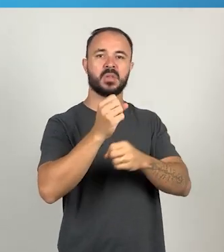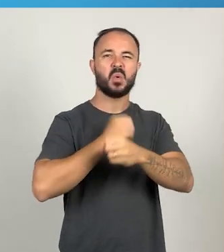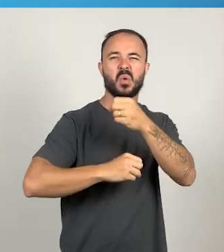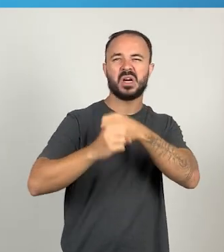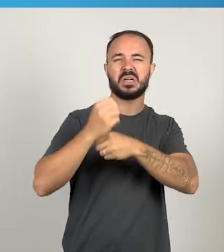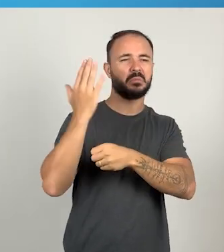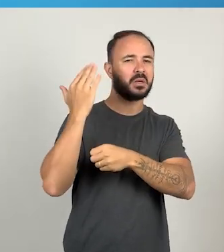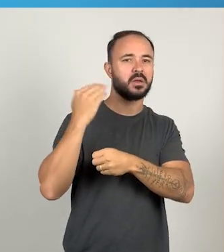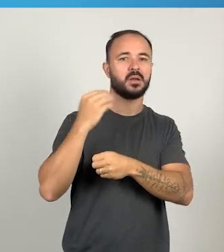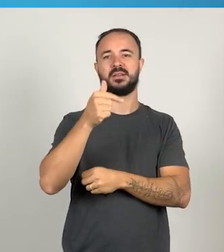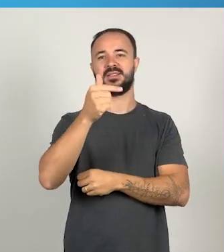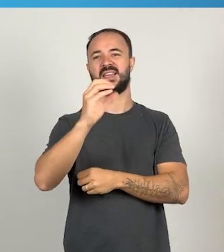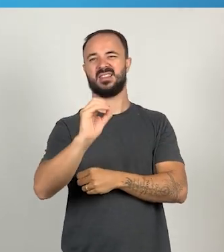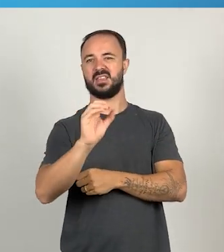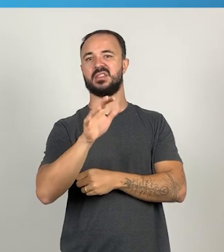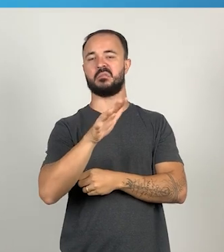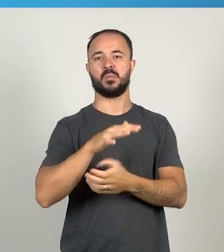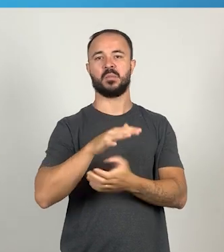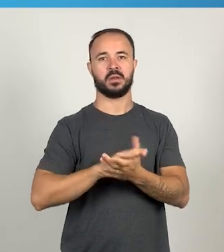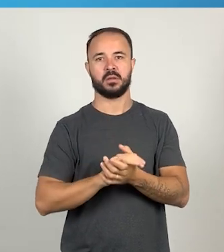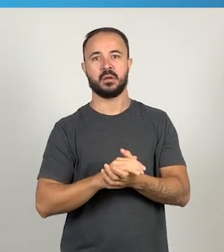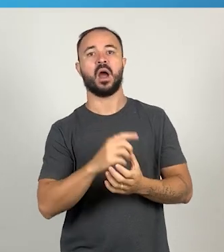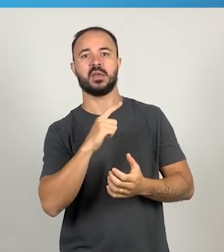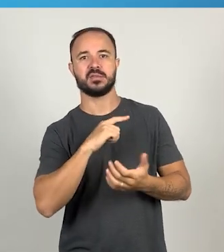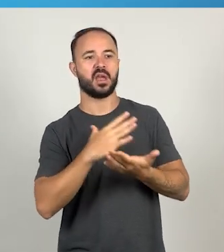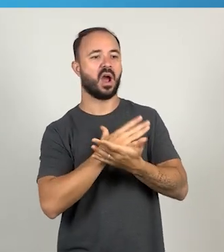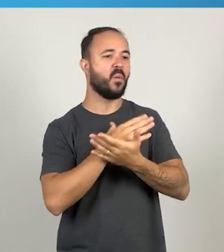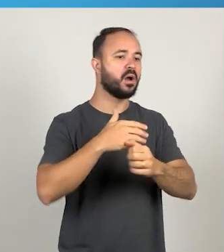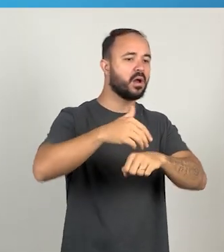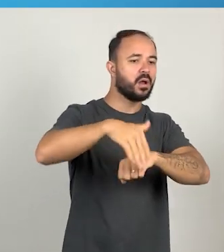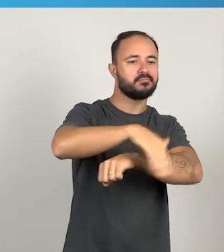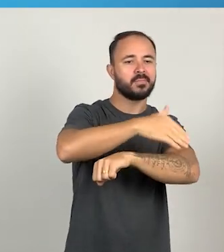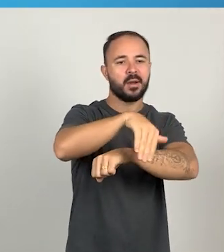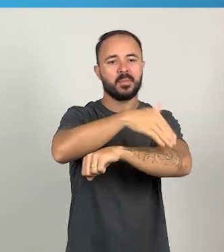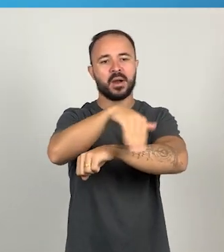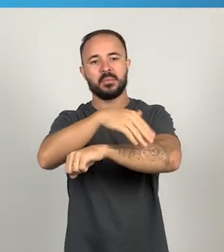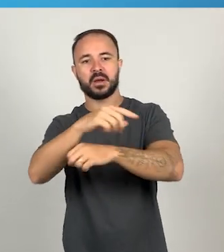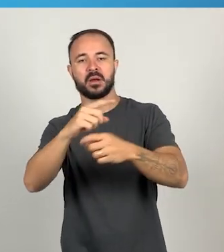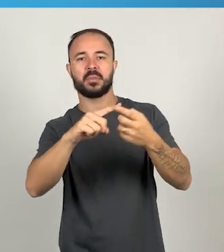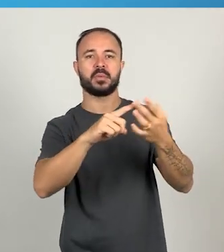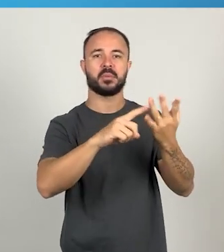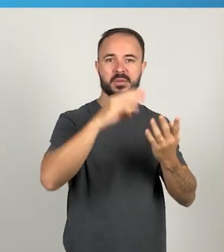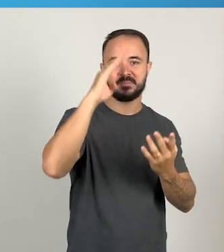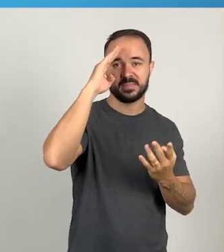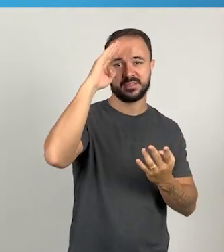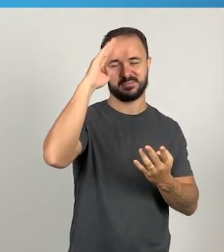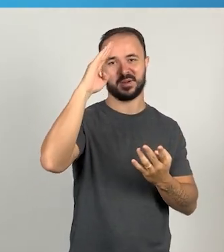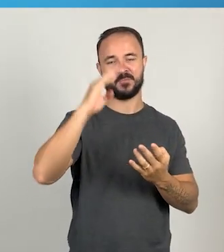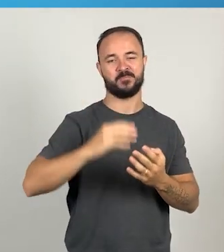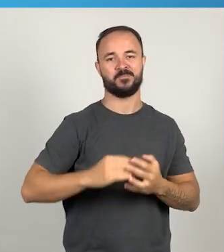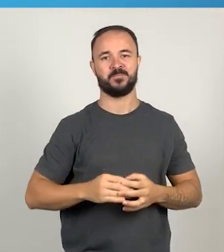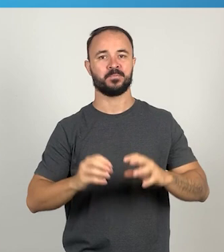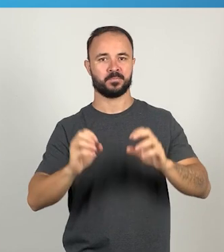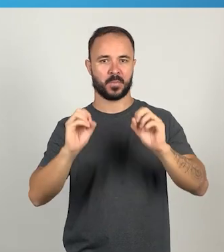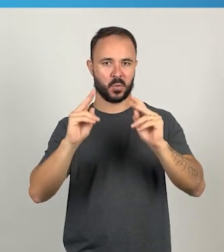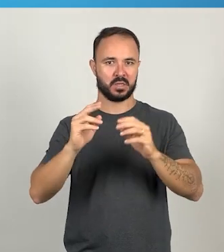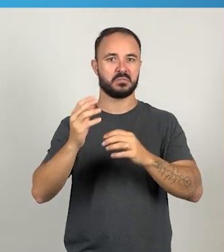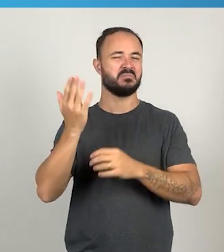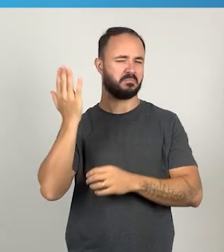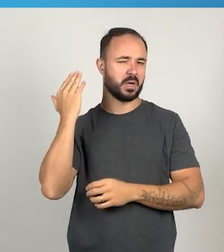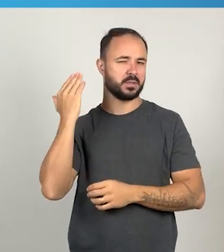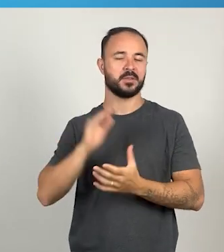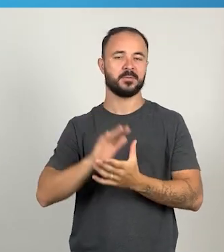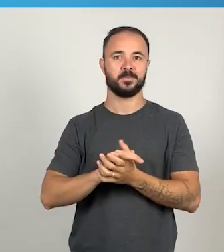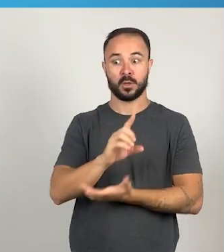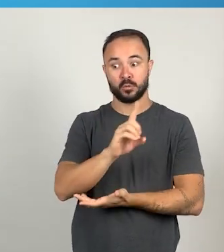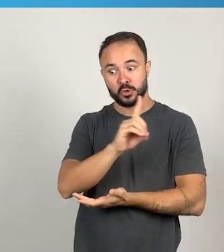70. Tem aqui as ruas Simplício Moreira, Antônio de Miranda, Praça Tiradentes, Rua Bom Futuro. Beleza? Década de 70. E aqui